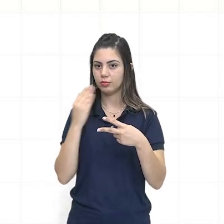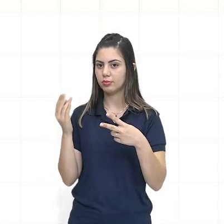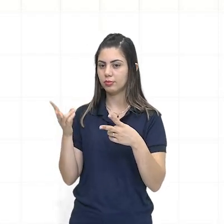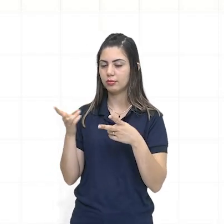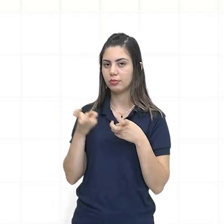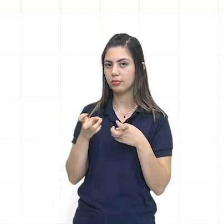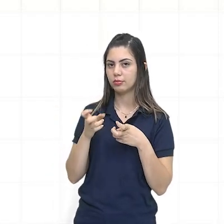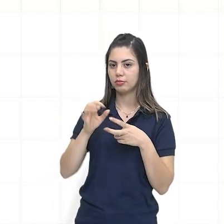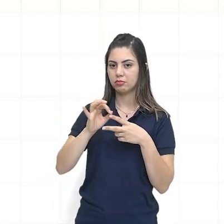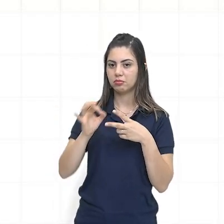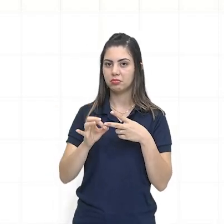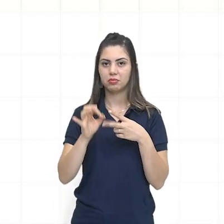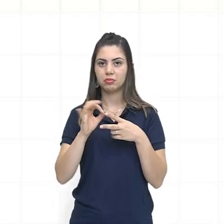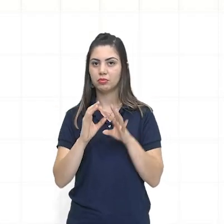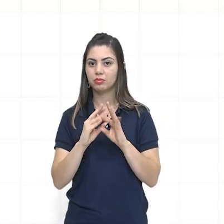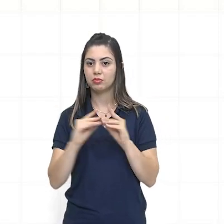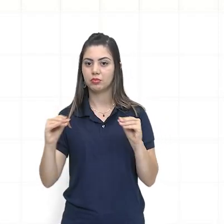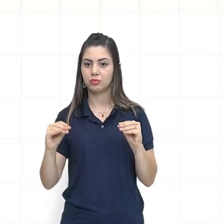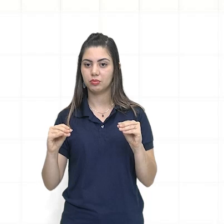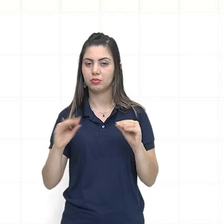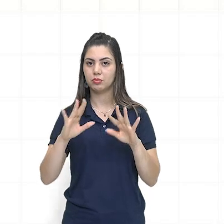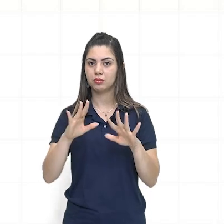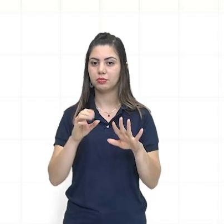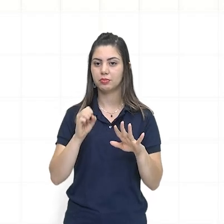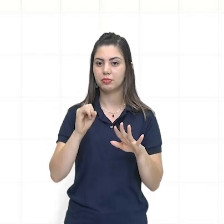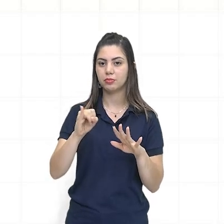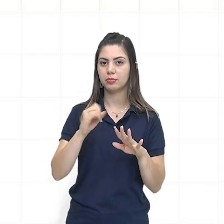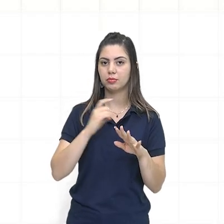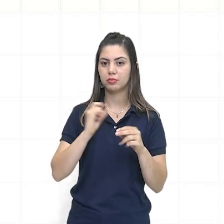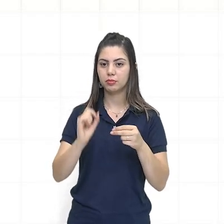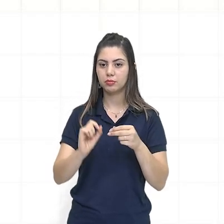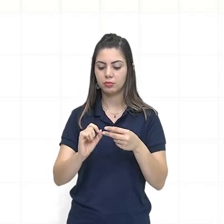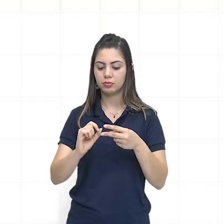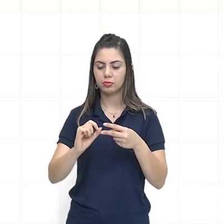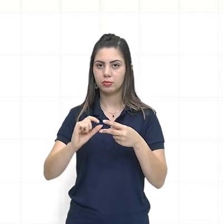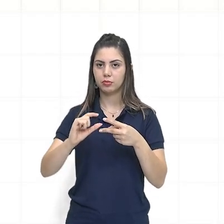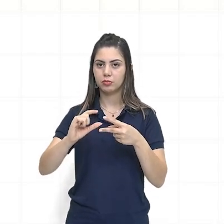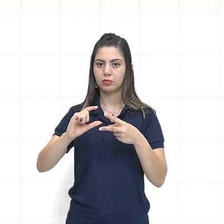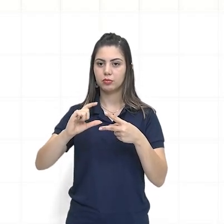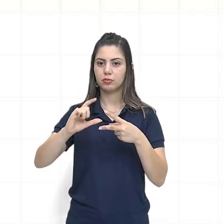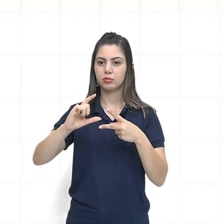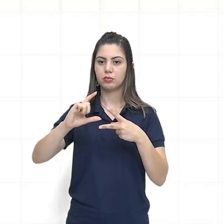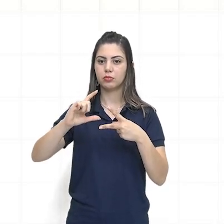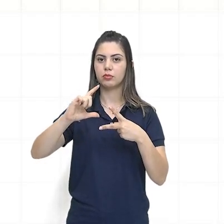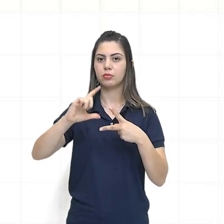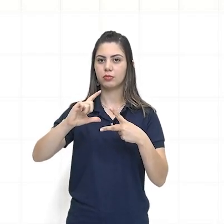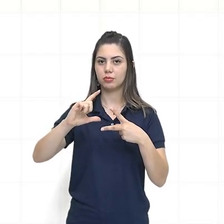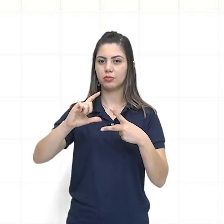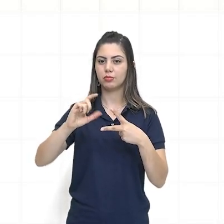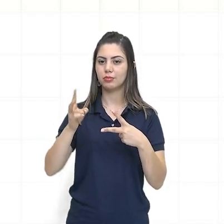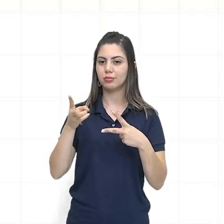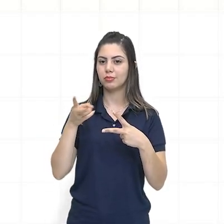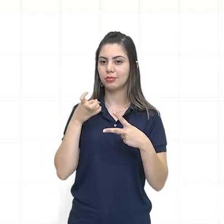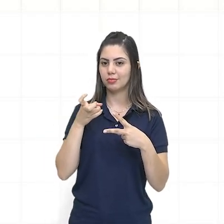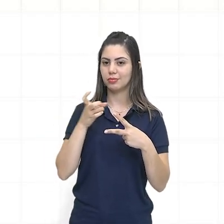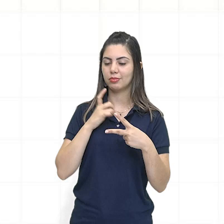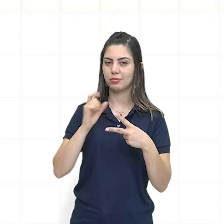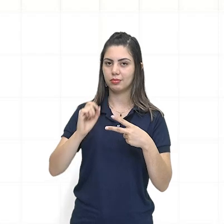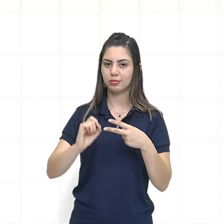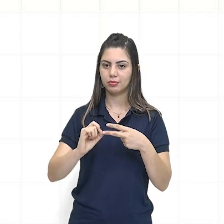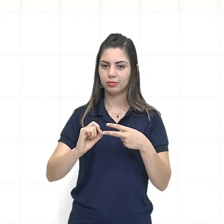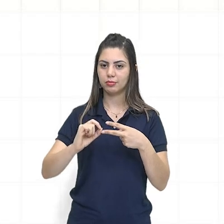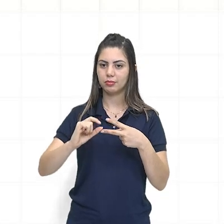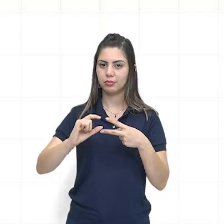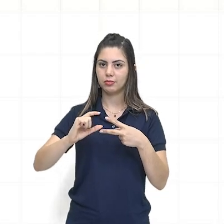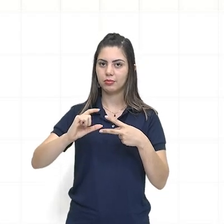entre elas. A gente diz que é um ângulo zero. Mas conforme a gente vai abrindo aqui, ó, vejam que vai